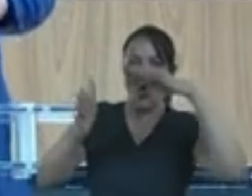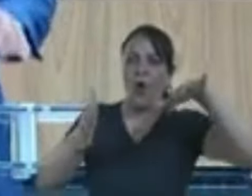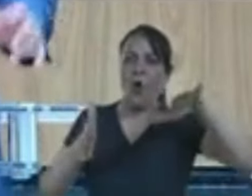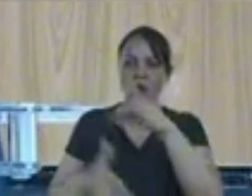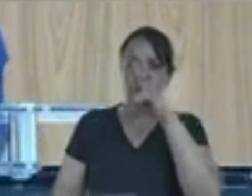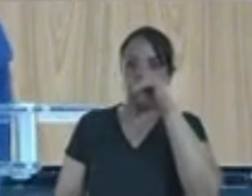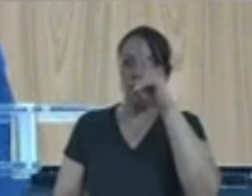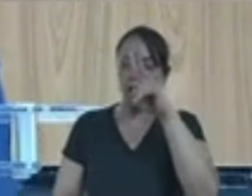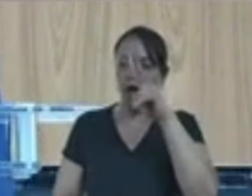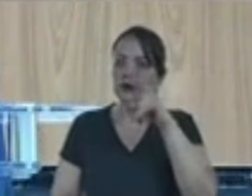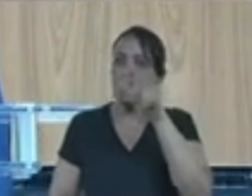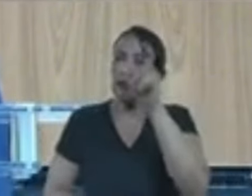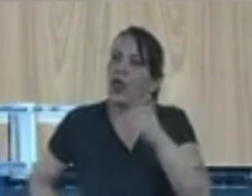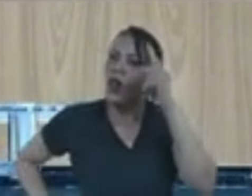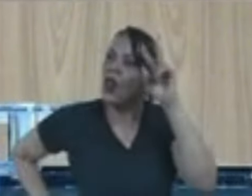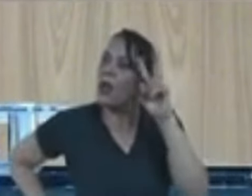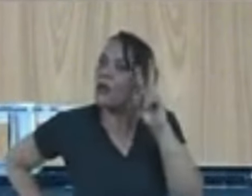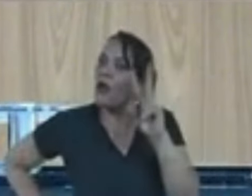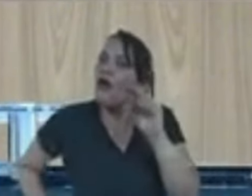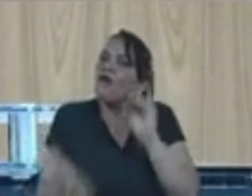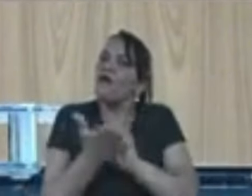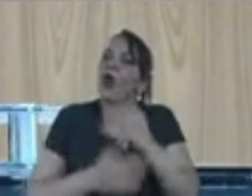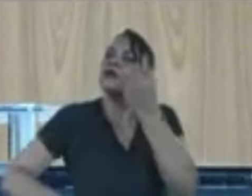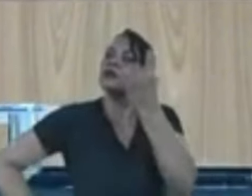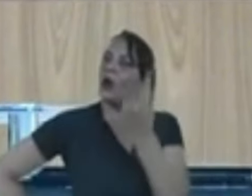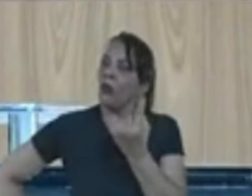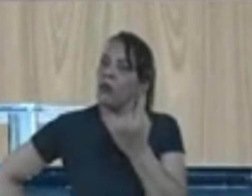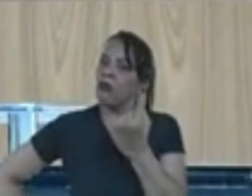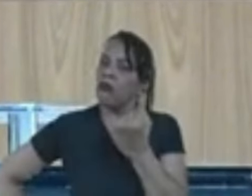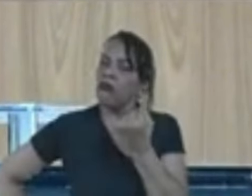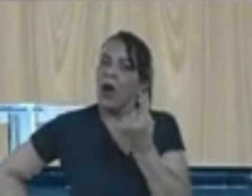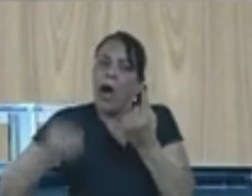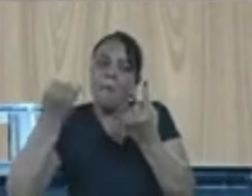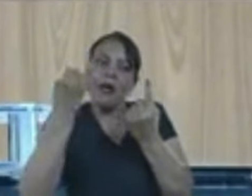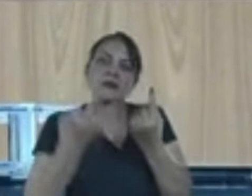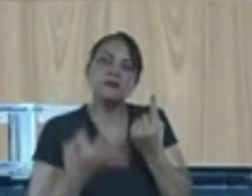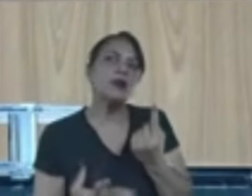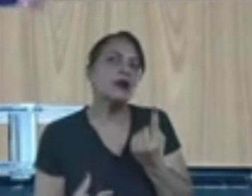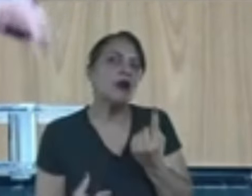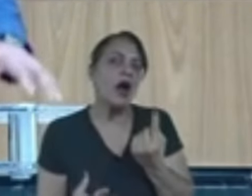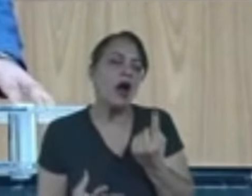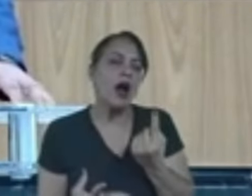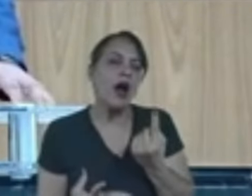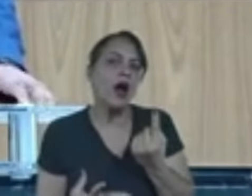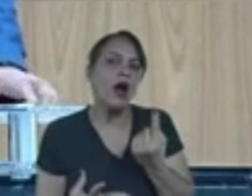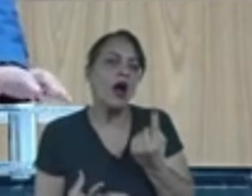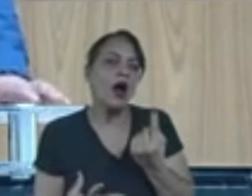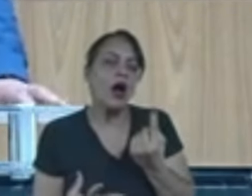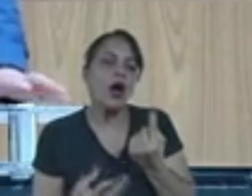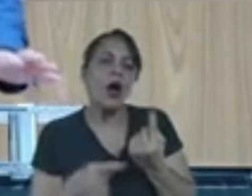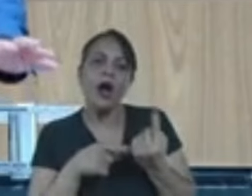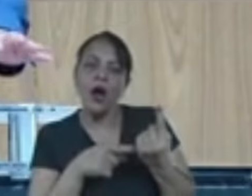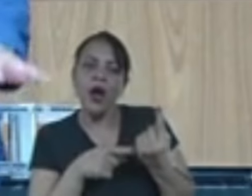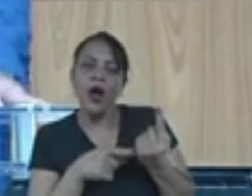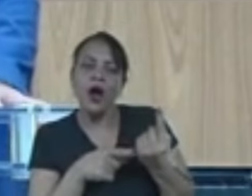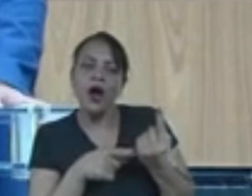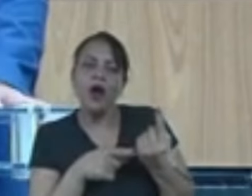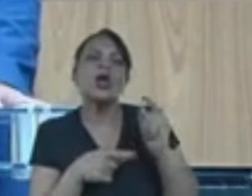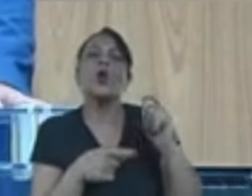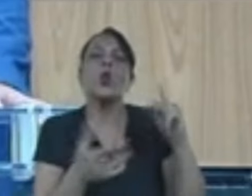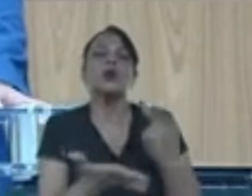faltava alguém, uma outra pessoa, para poder explicar e realmente falar do que estava acontecendo, e mandaram chamar o